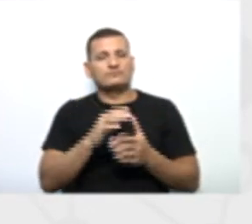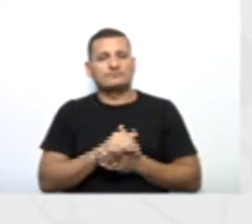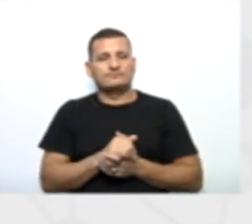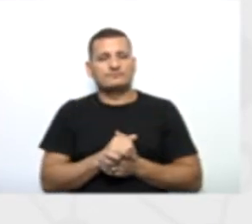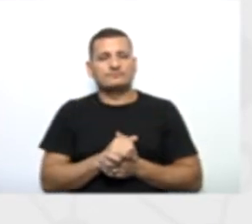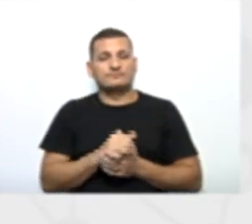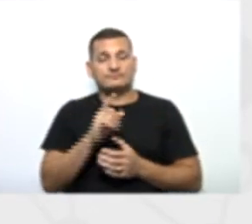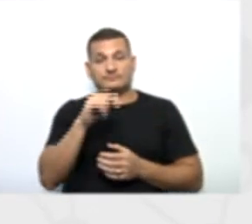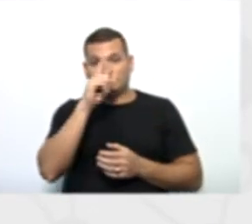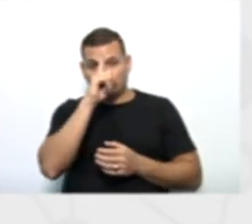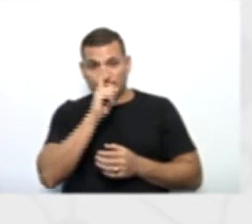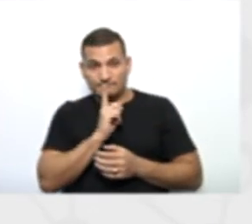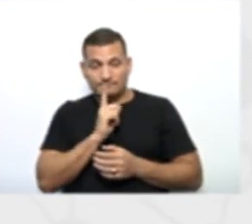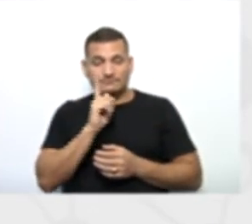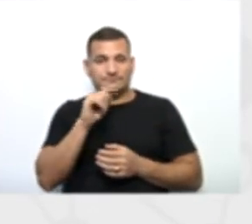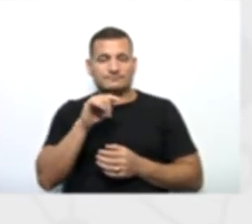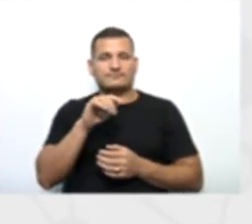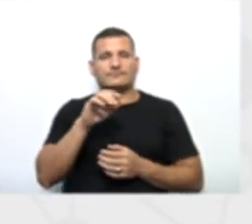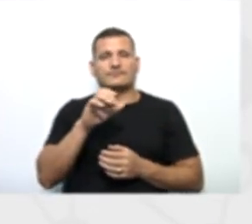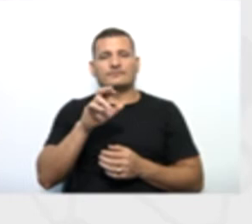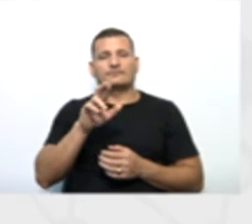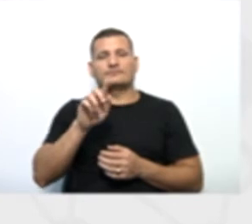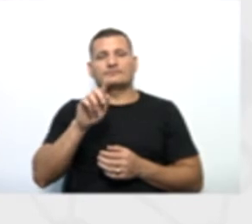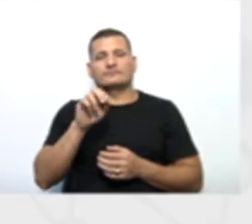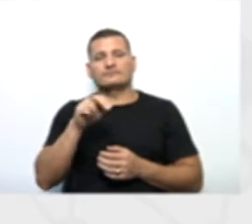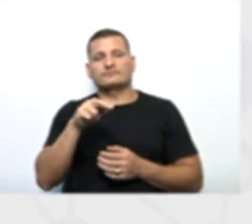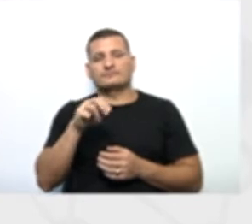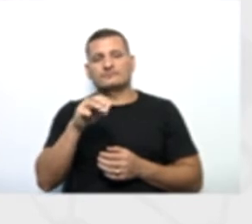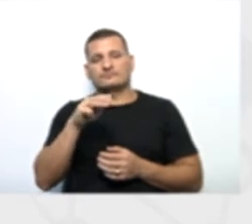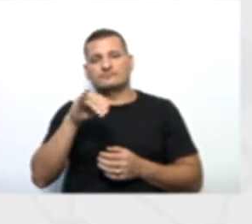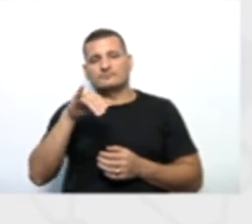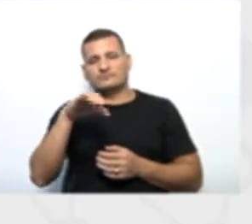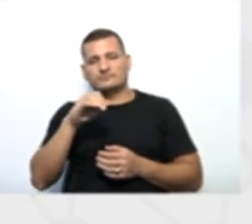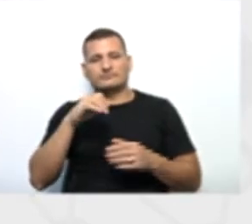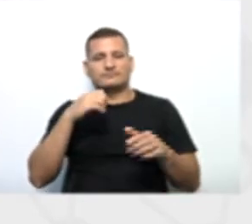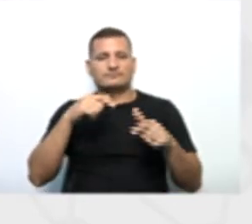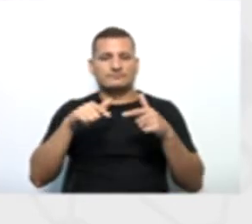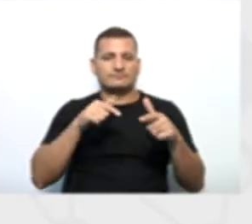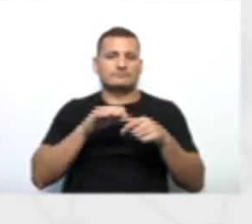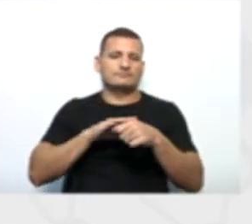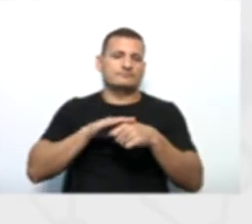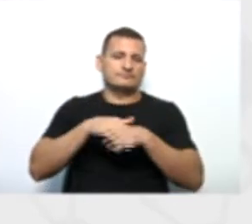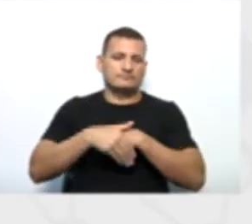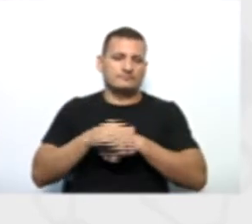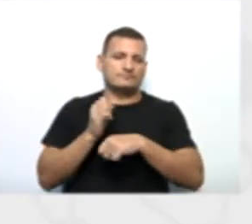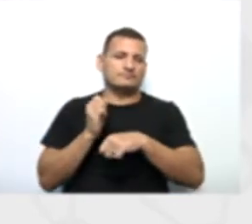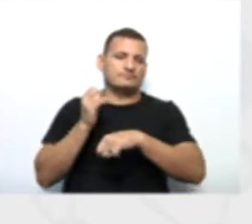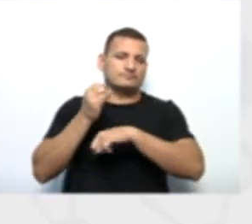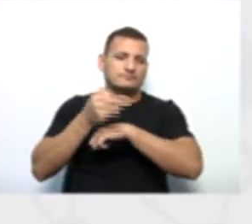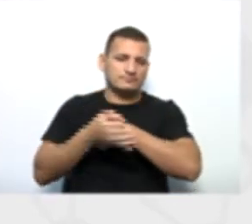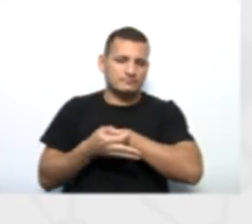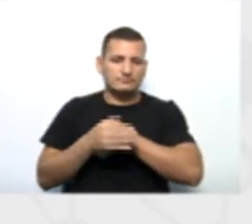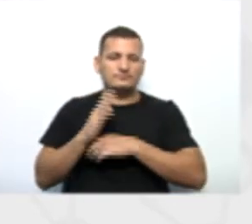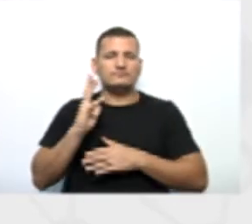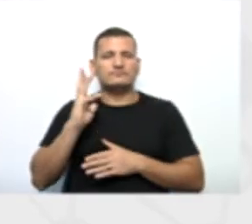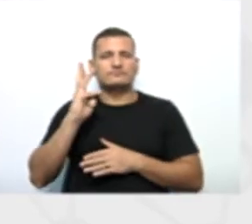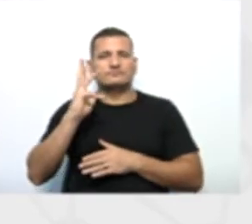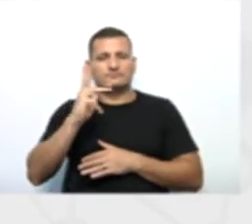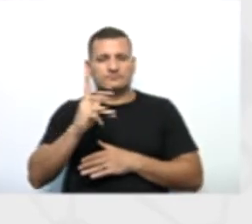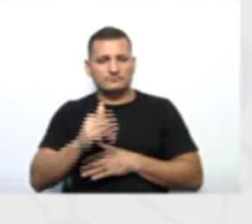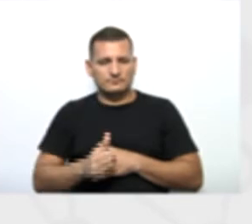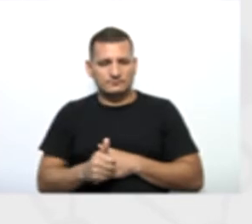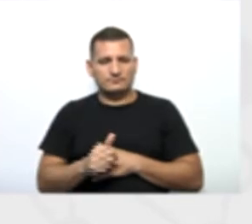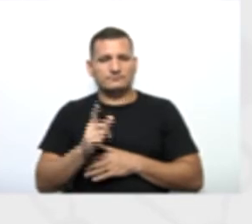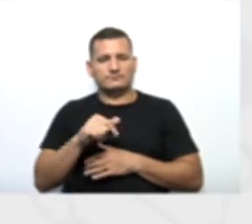então amarelo, risco ergonômico, tá bom? Trabalho noturno também, jornada de trabalho prolongadas, tudo isso se